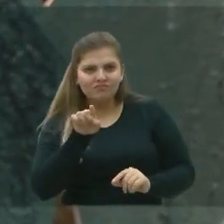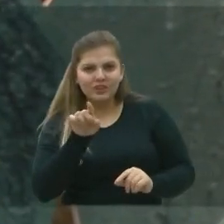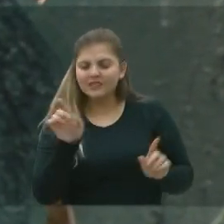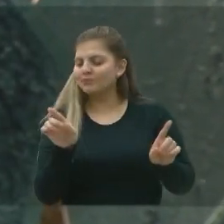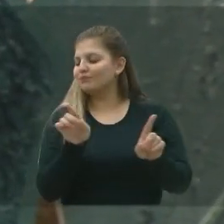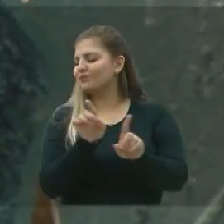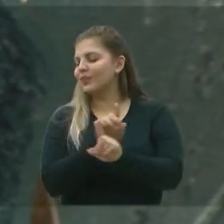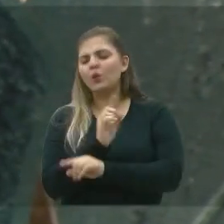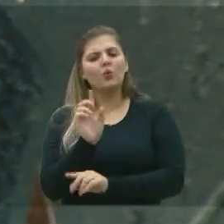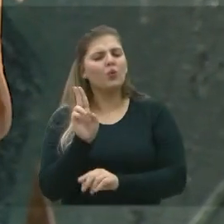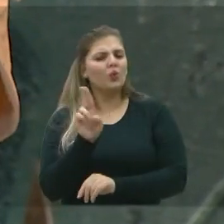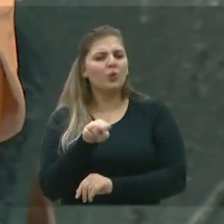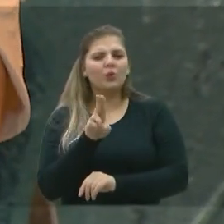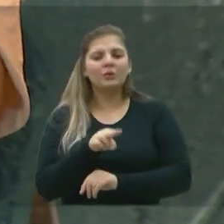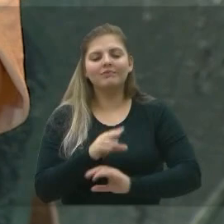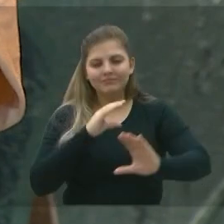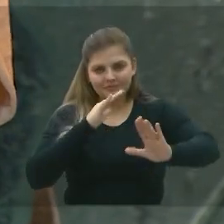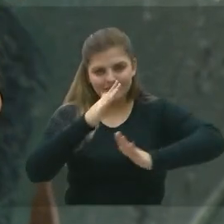Canta esse louvor,